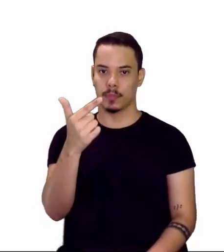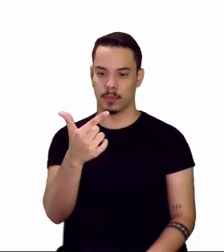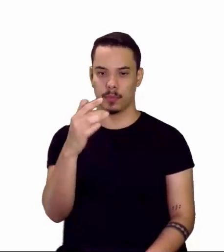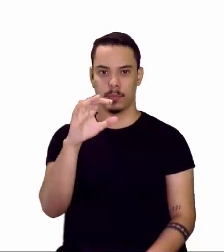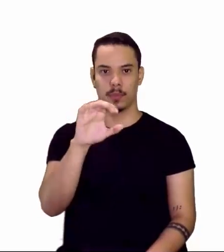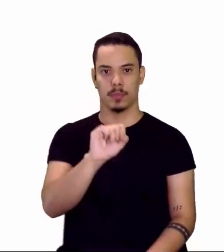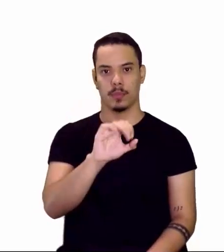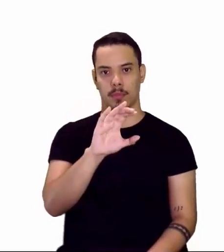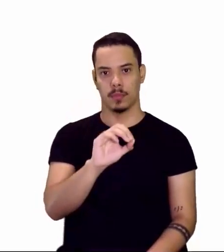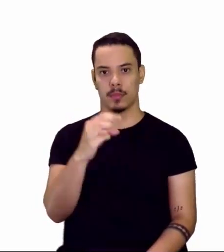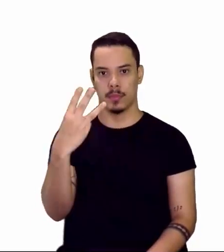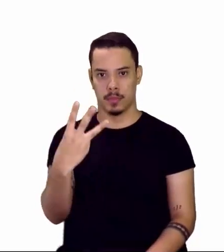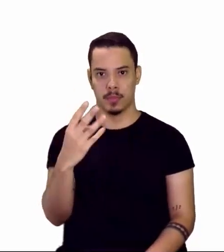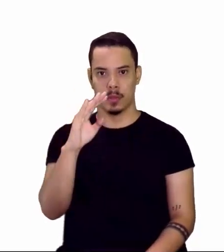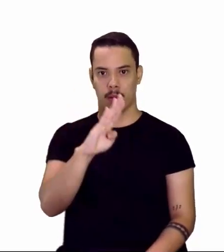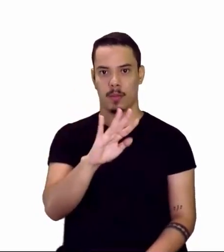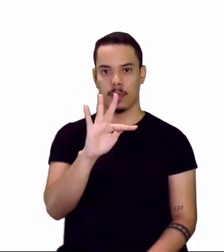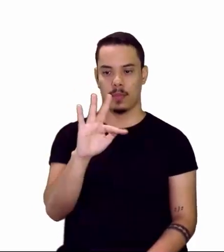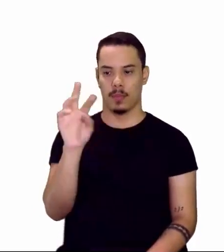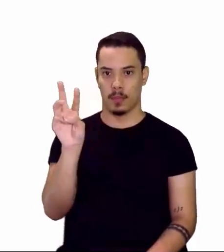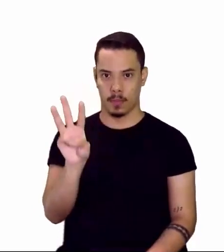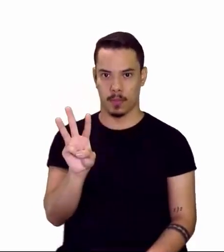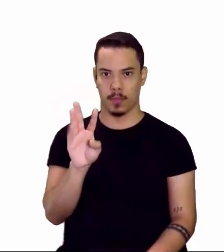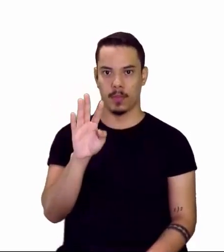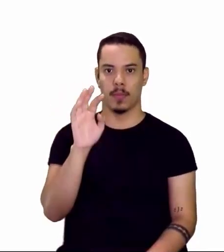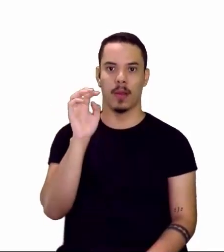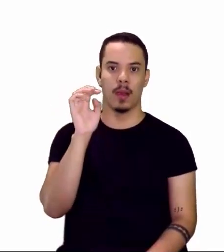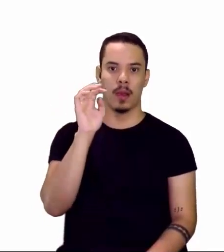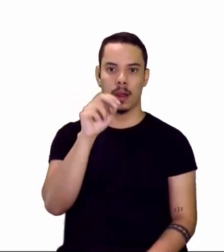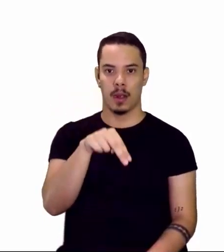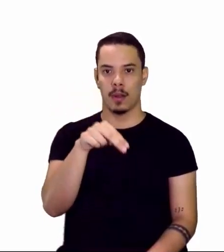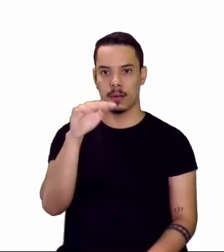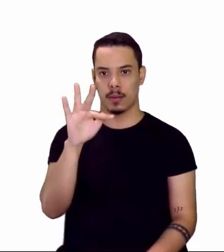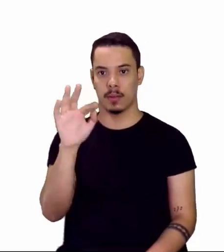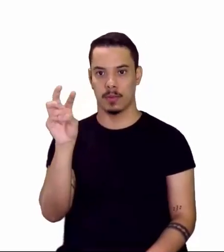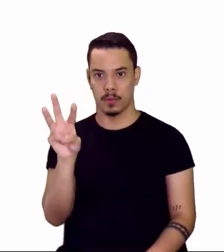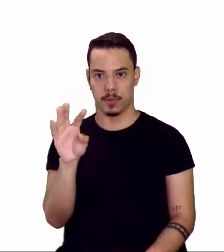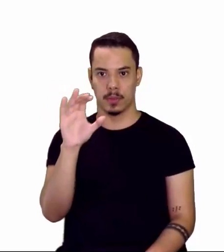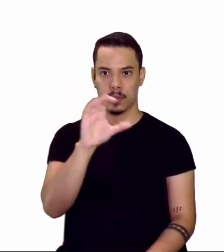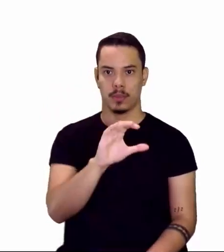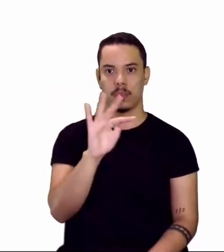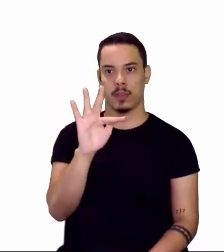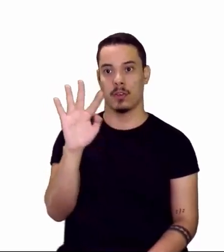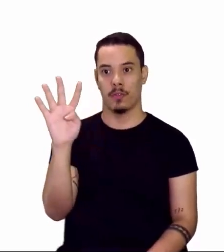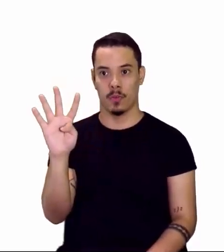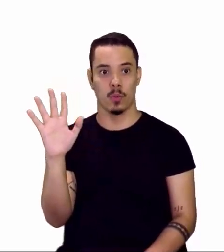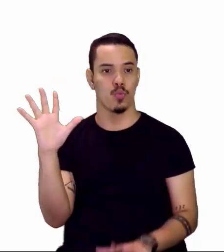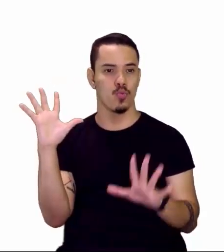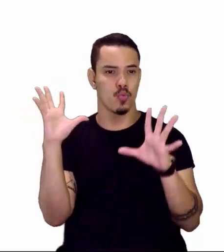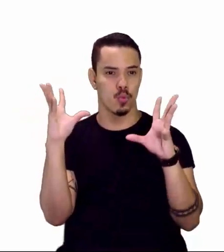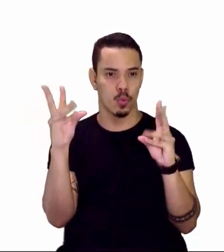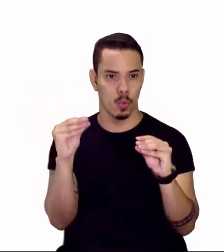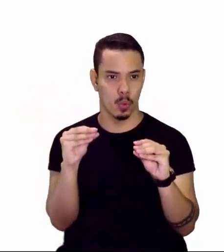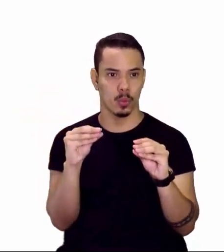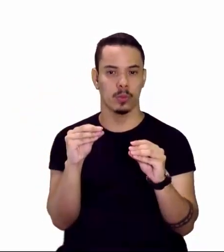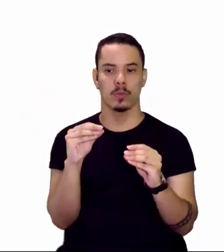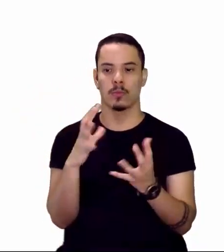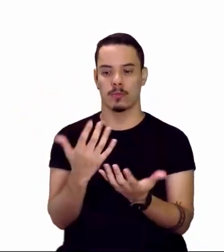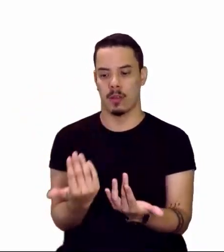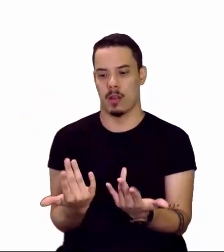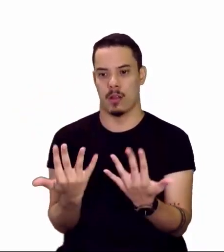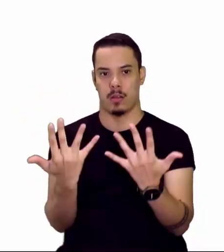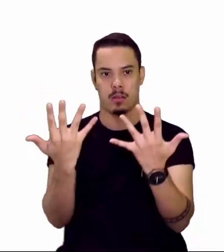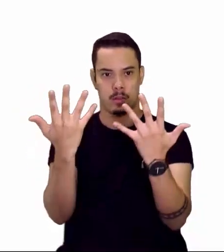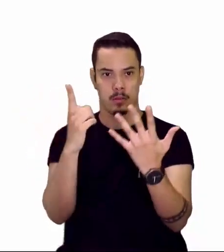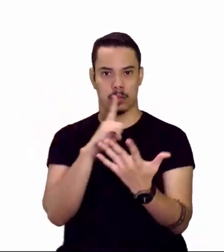BF3, NF3 e CF4, todas são gases, todas no estado gasoso, contêm,